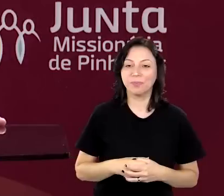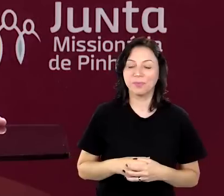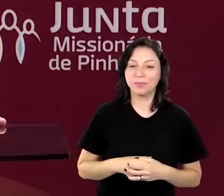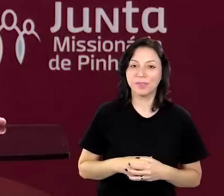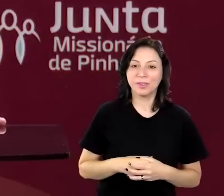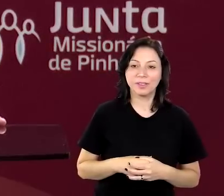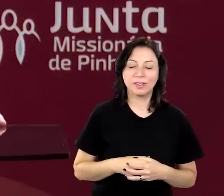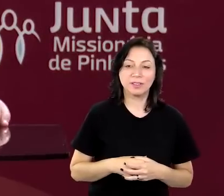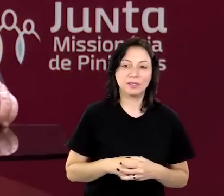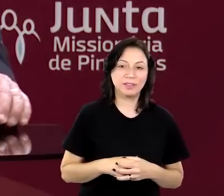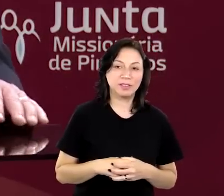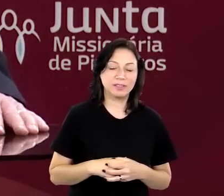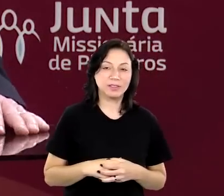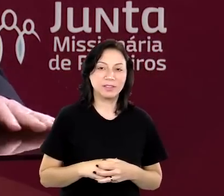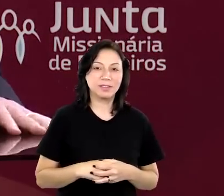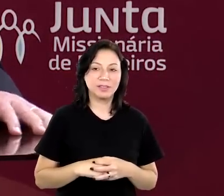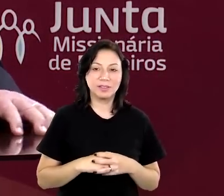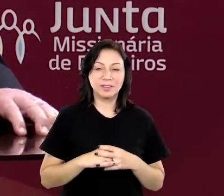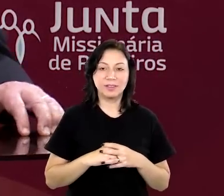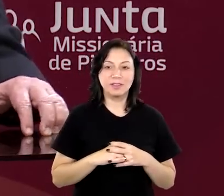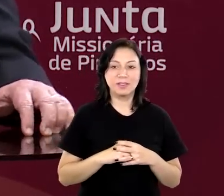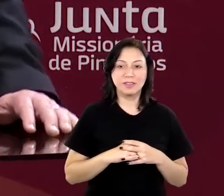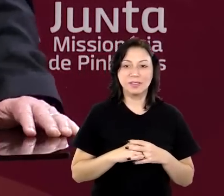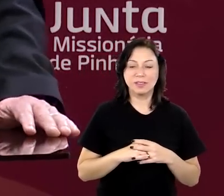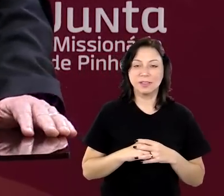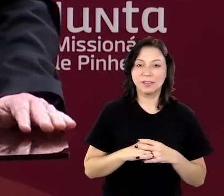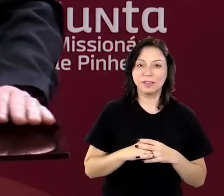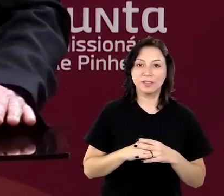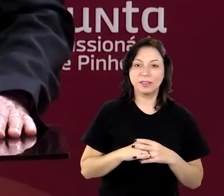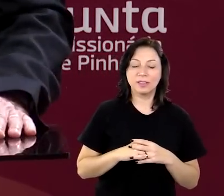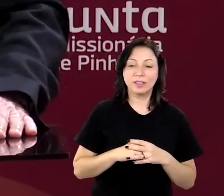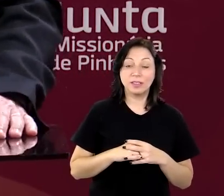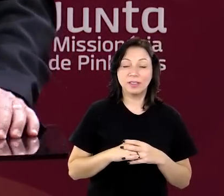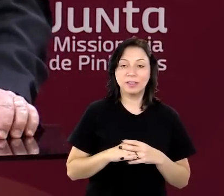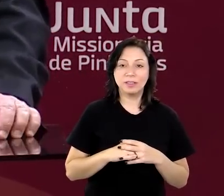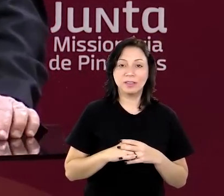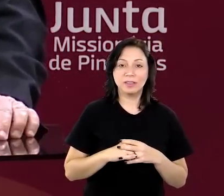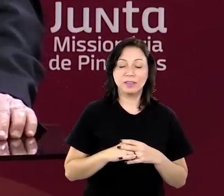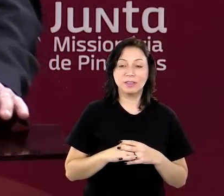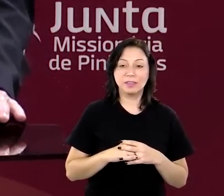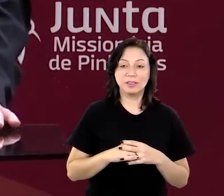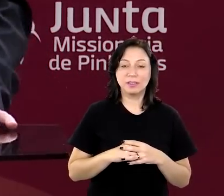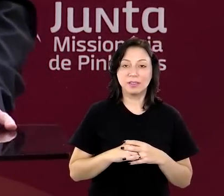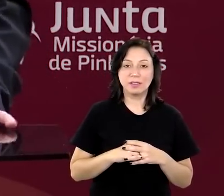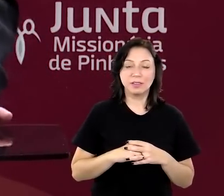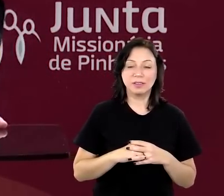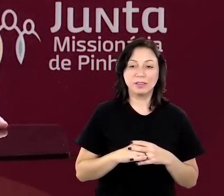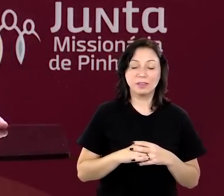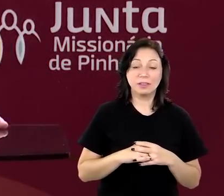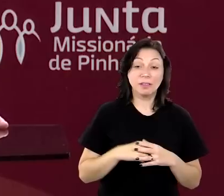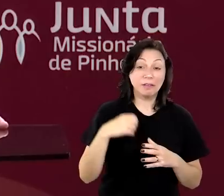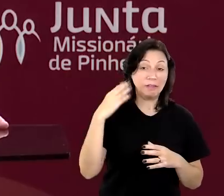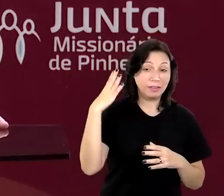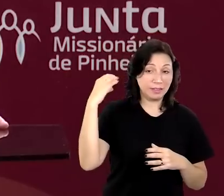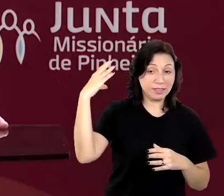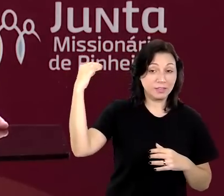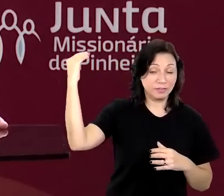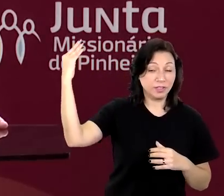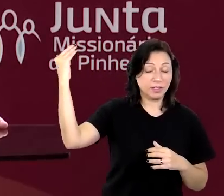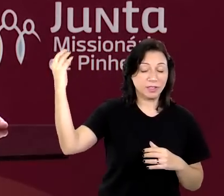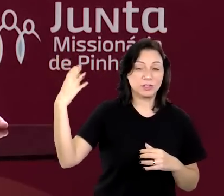E uma das coisas que mais me impressionam nessa viagem é que você vai percorrer a